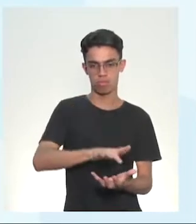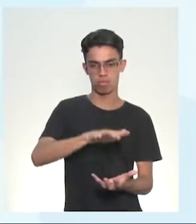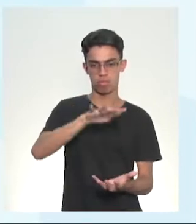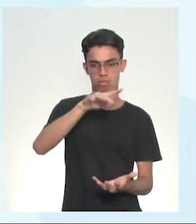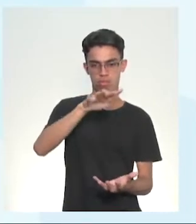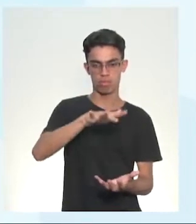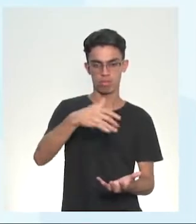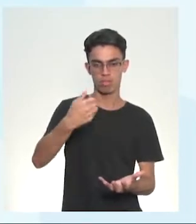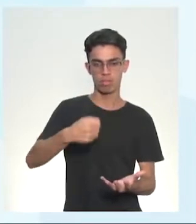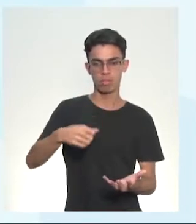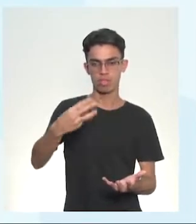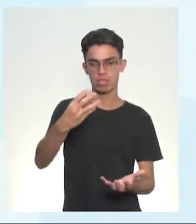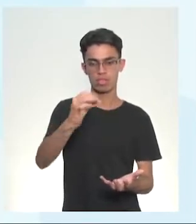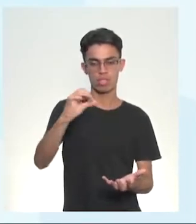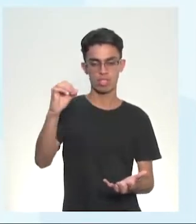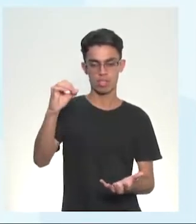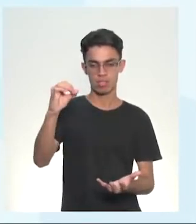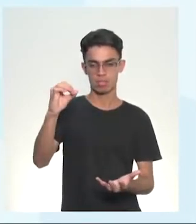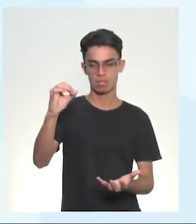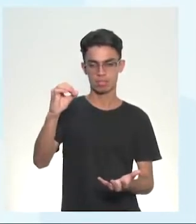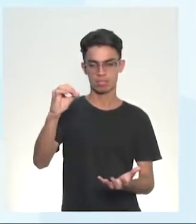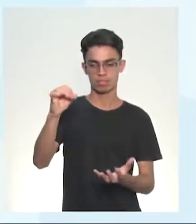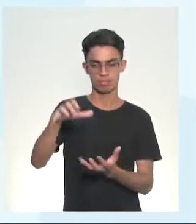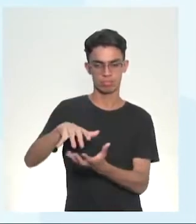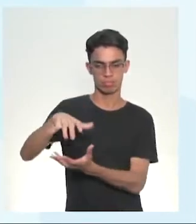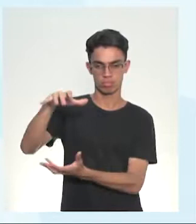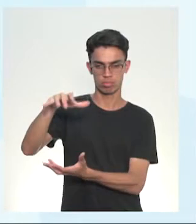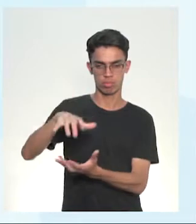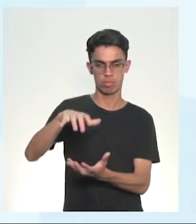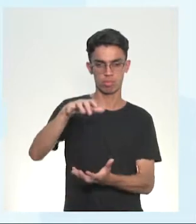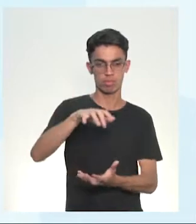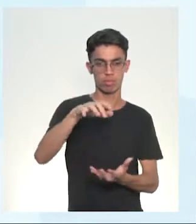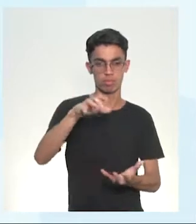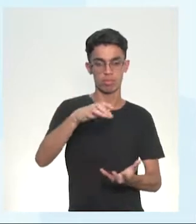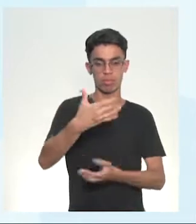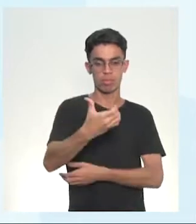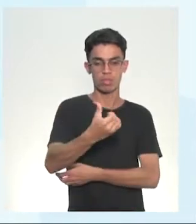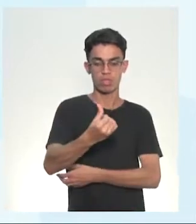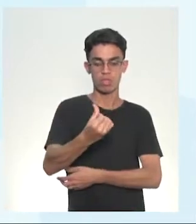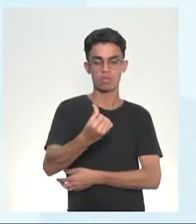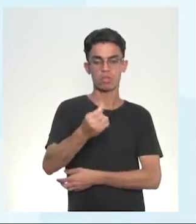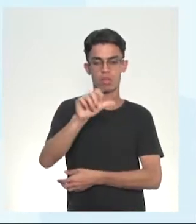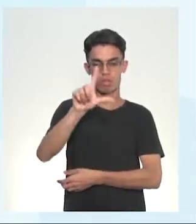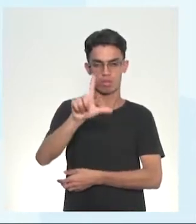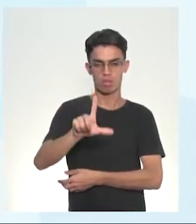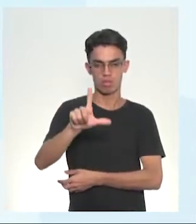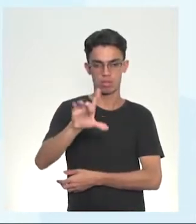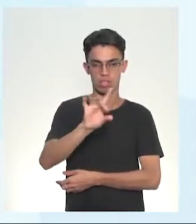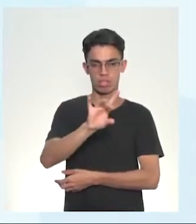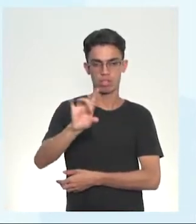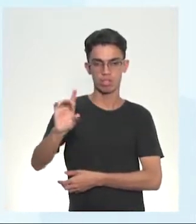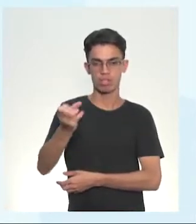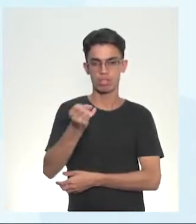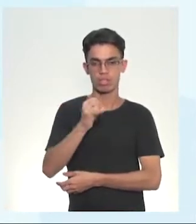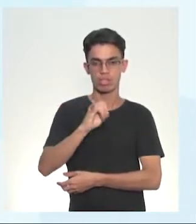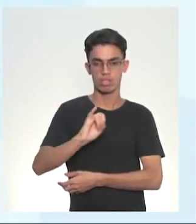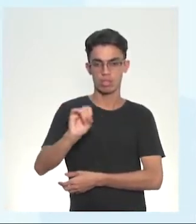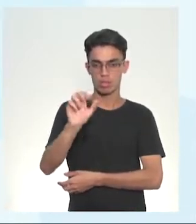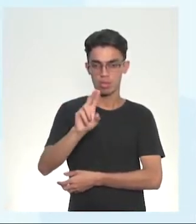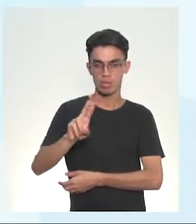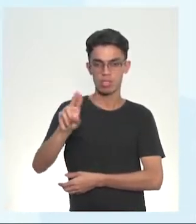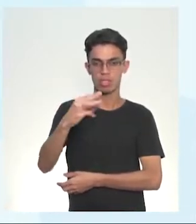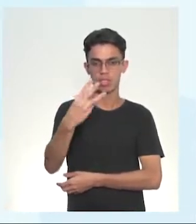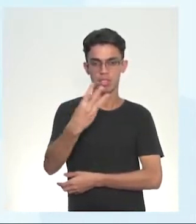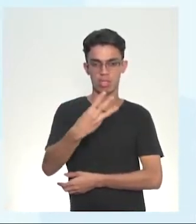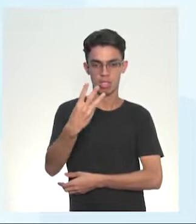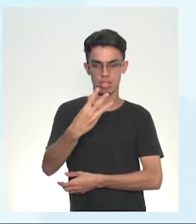cada um. Se forem usados recipientes com 3 litros cada um, quantos serão necessários